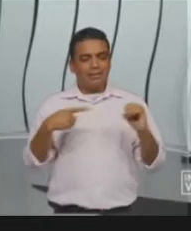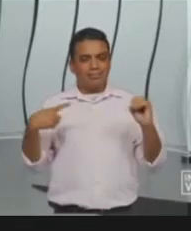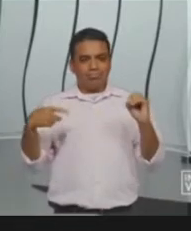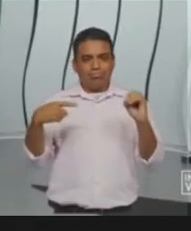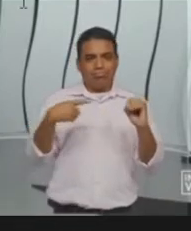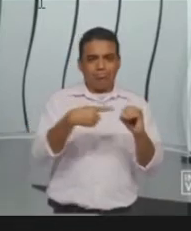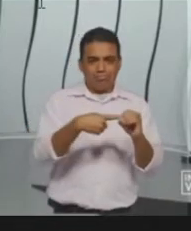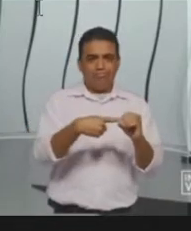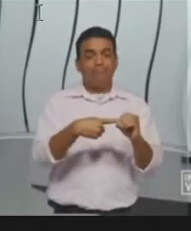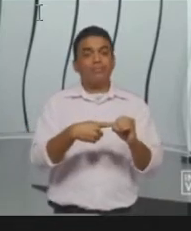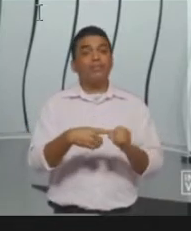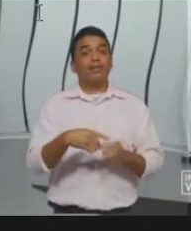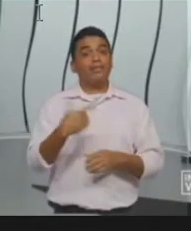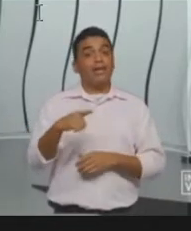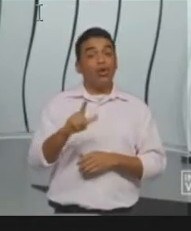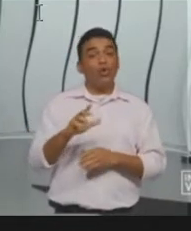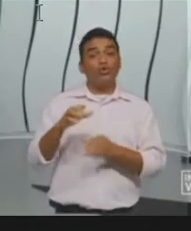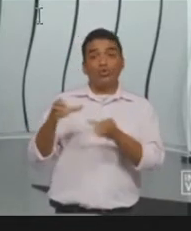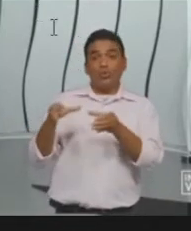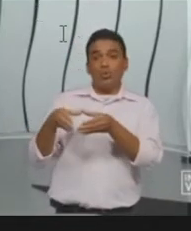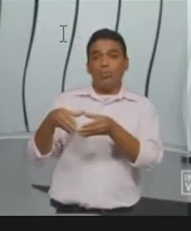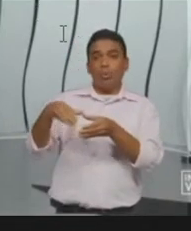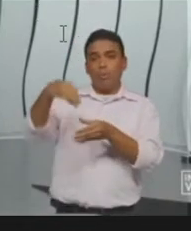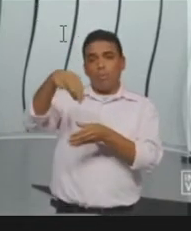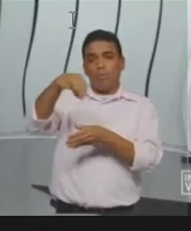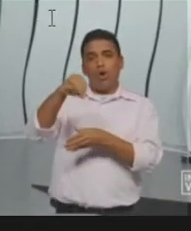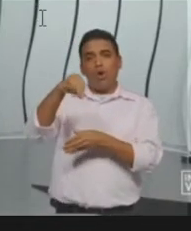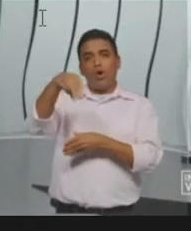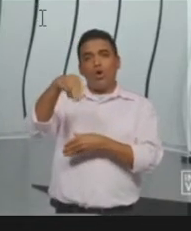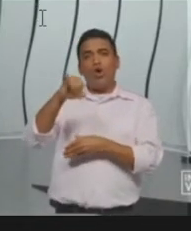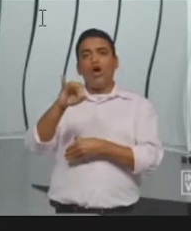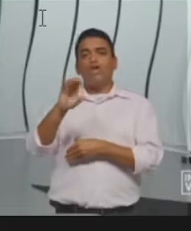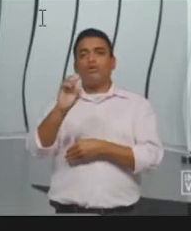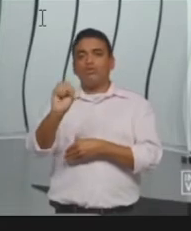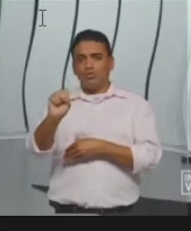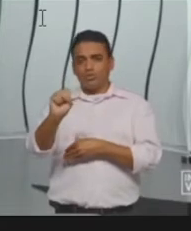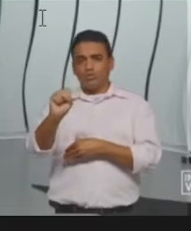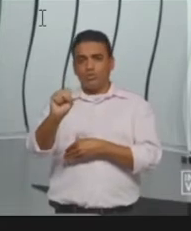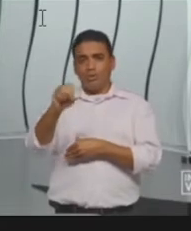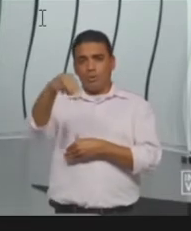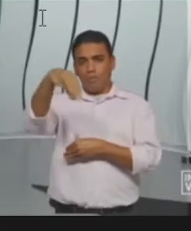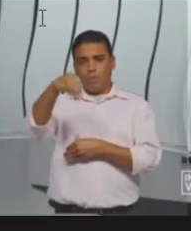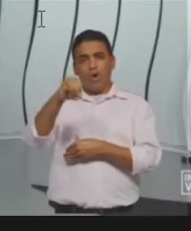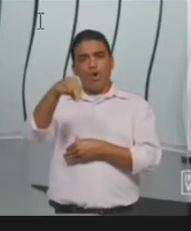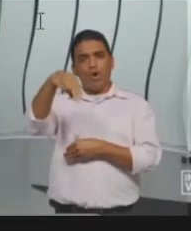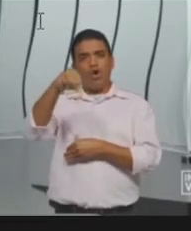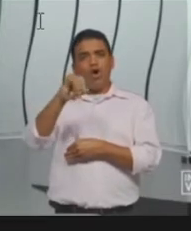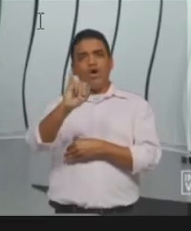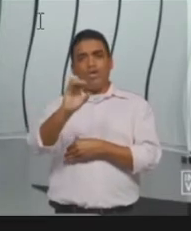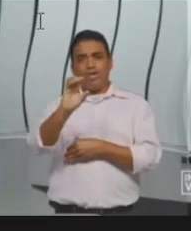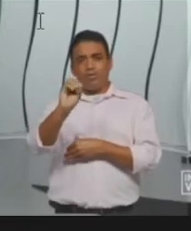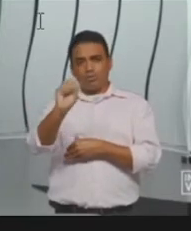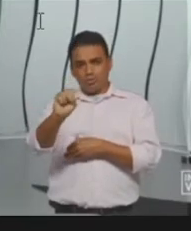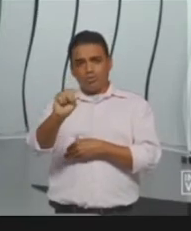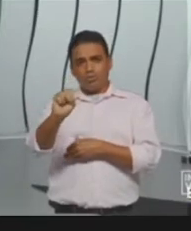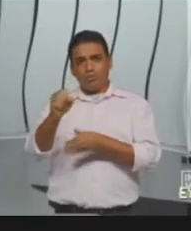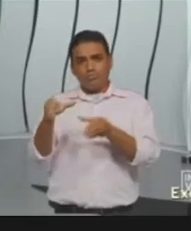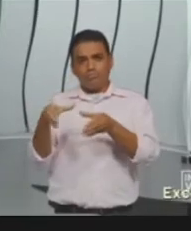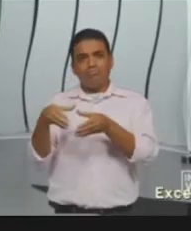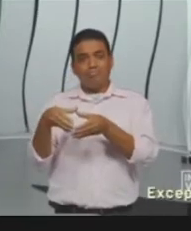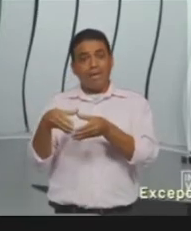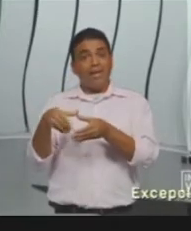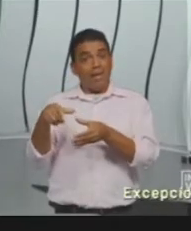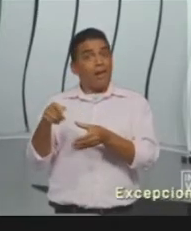E existem os monóicos, mono de um. Os monóicos são aqueles que possuem os dois